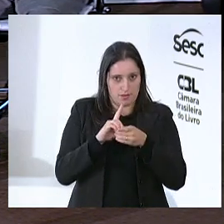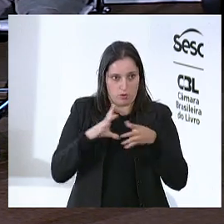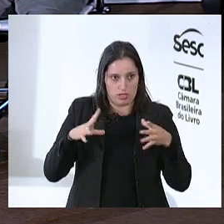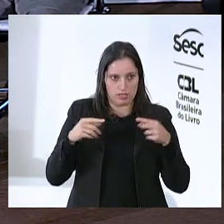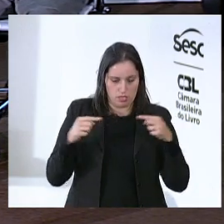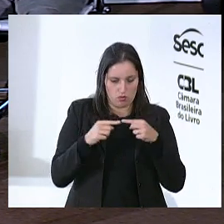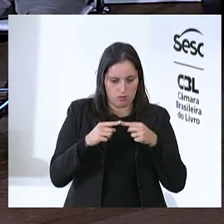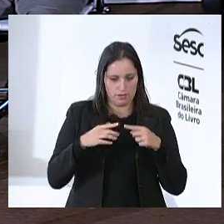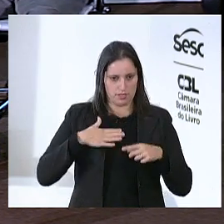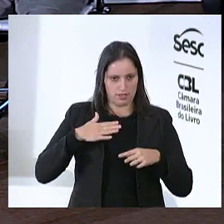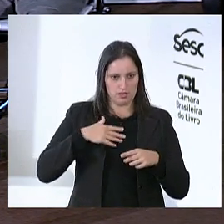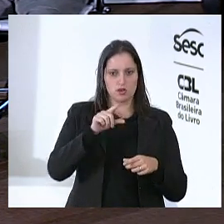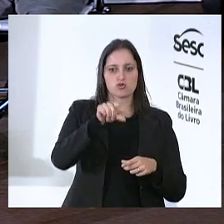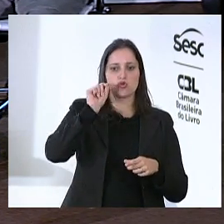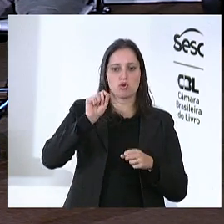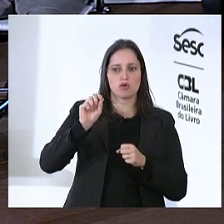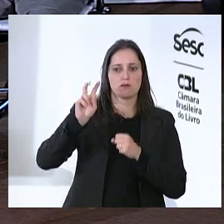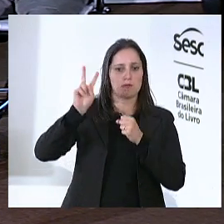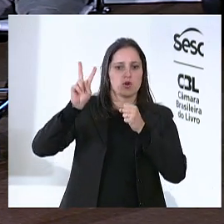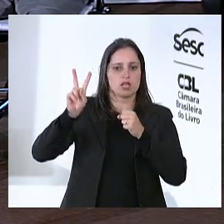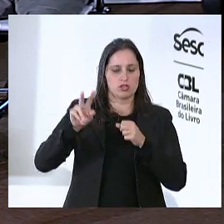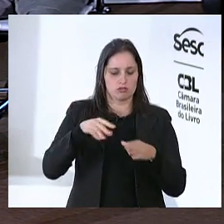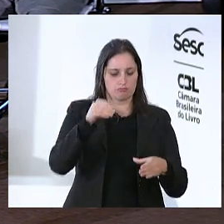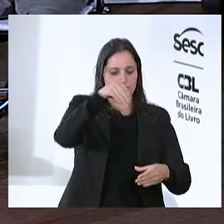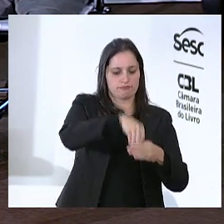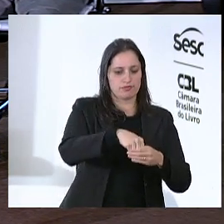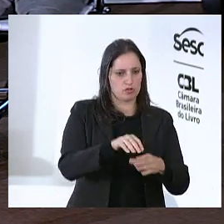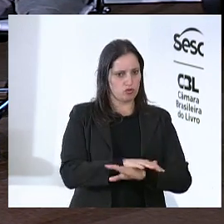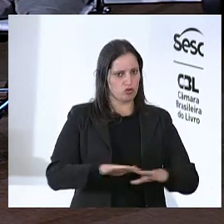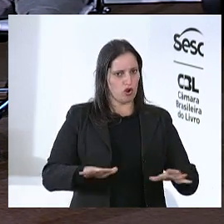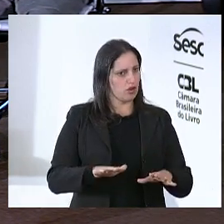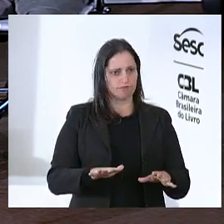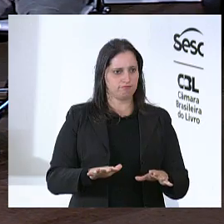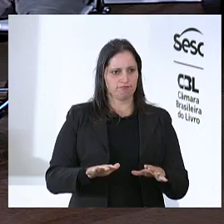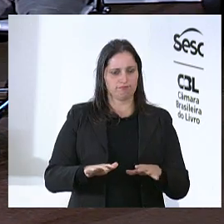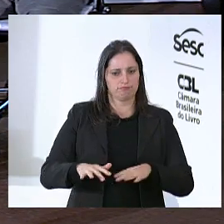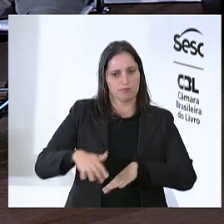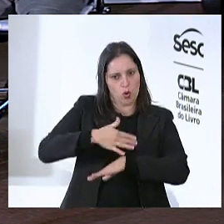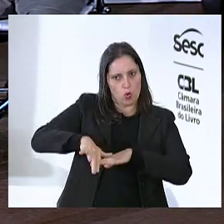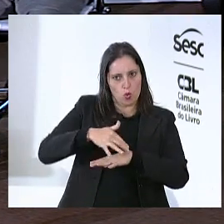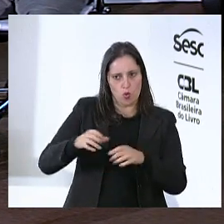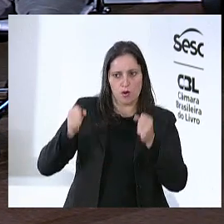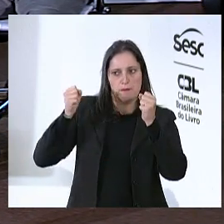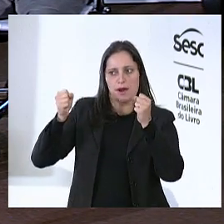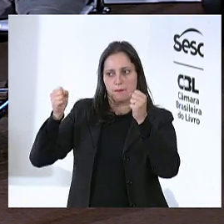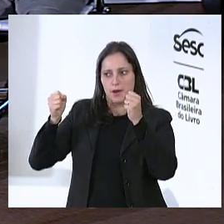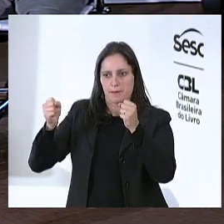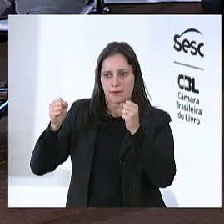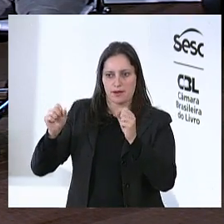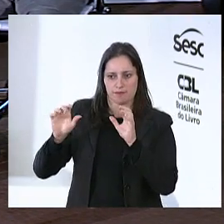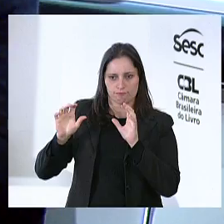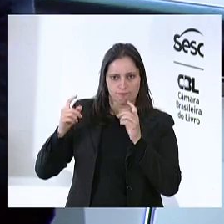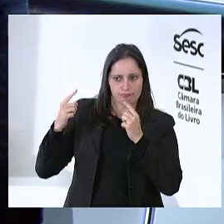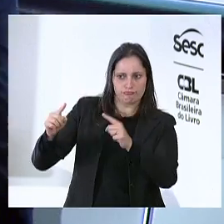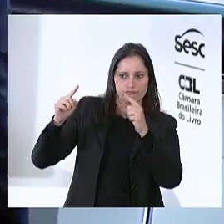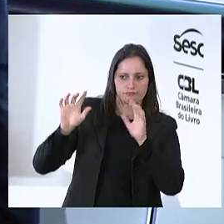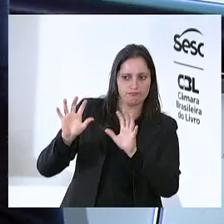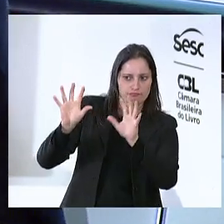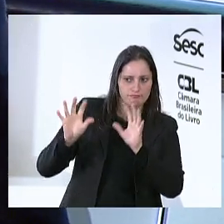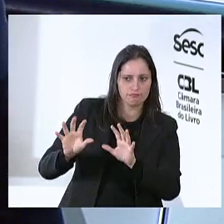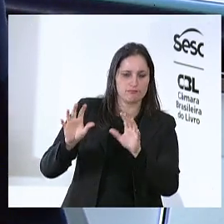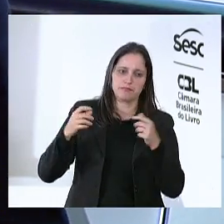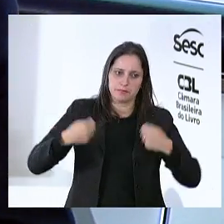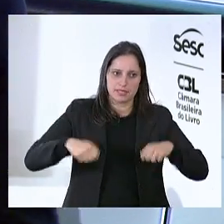muito mais do que sair na rua. Não é um regime político, né? Regime político é um pedacinho, esse negócio de votar é um pedacinho da democracia. Democracia é uma coisa que a gente faz no dia a